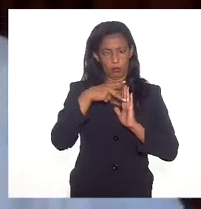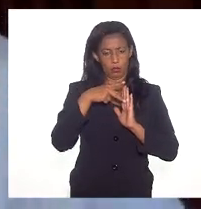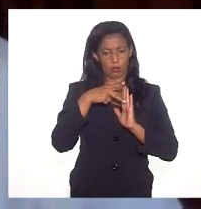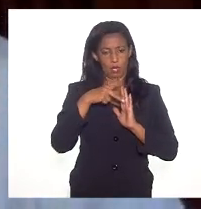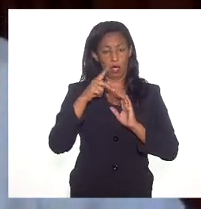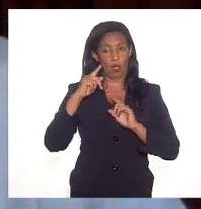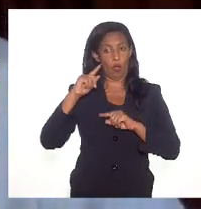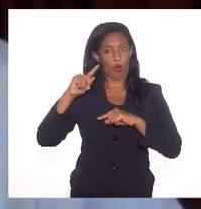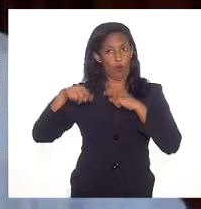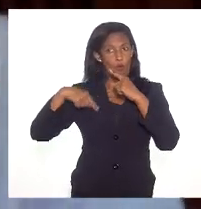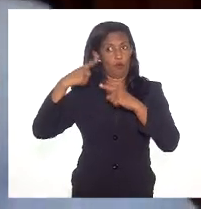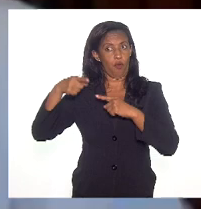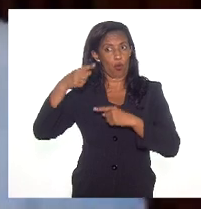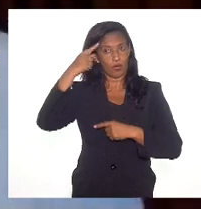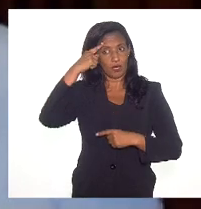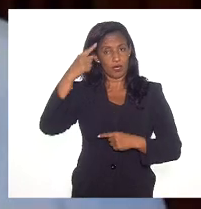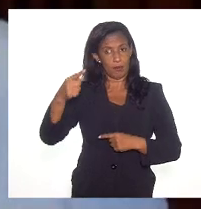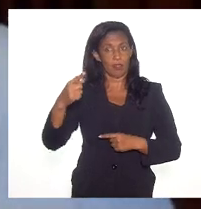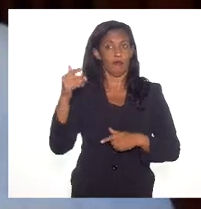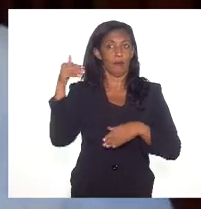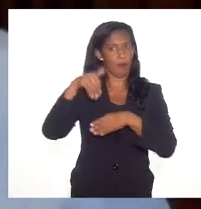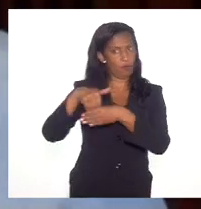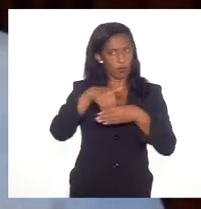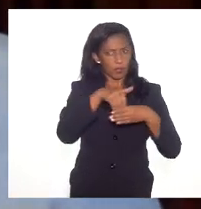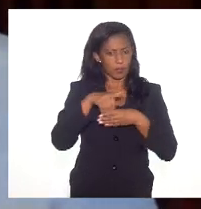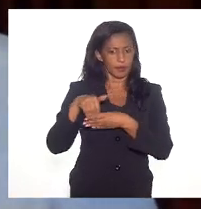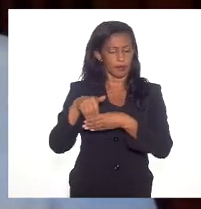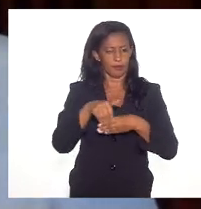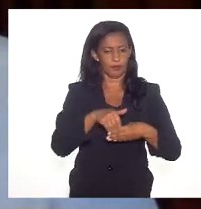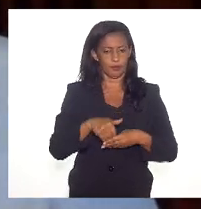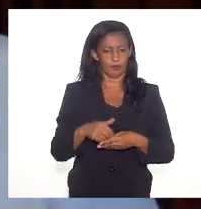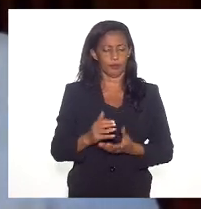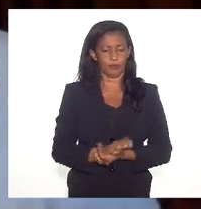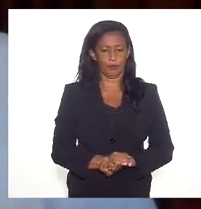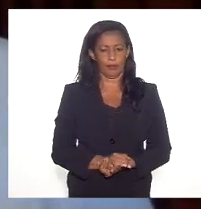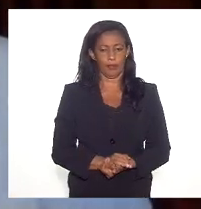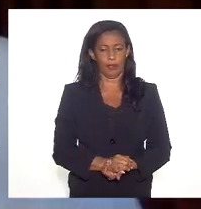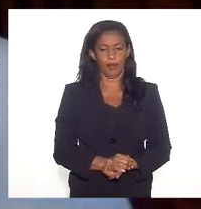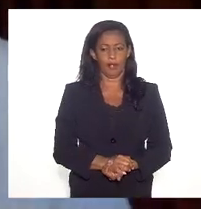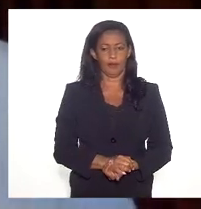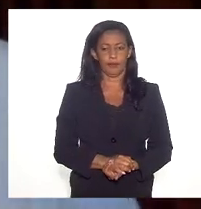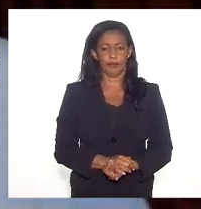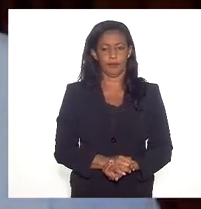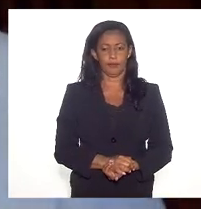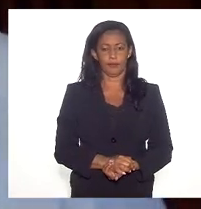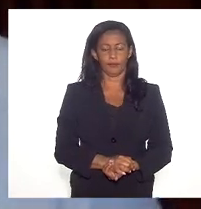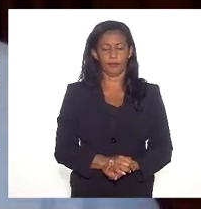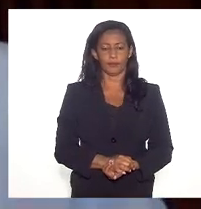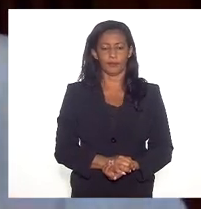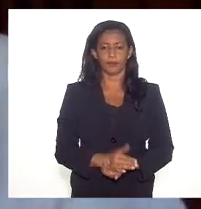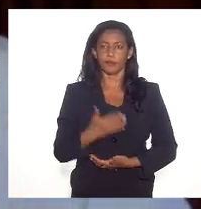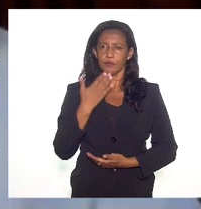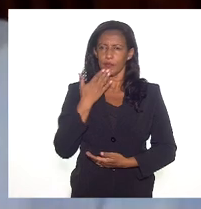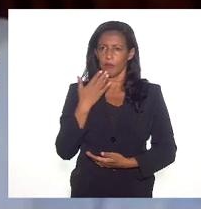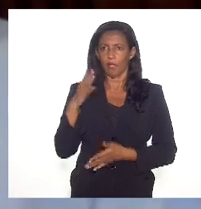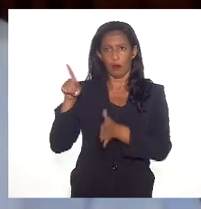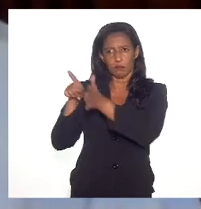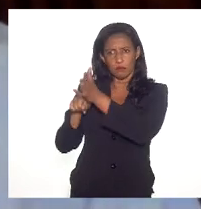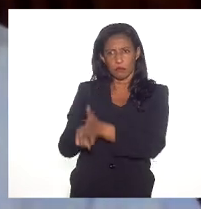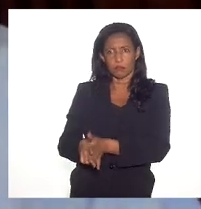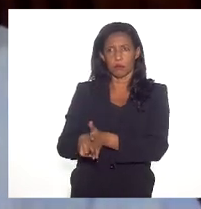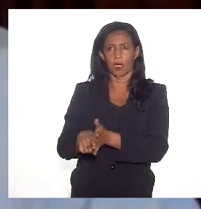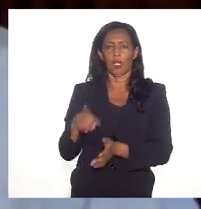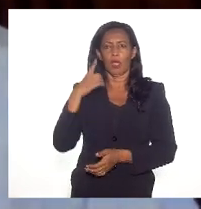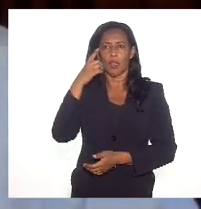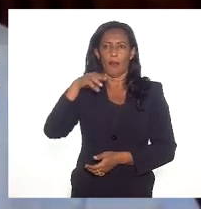volta na sessão de semana que vem para a votação. Para a votação. Então, pedido de vista do deputado Rodrigo Amorim, pedido de vista da deputada